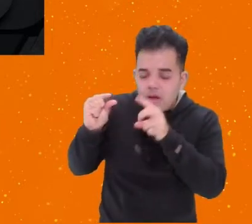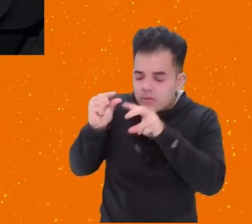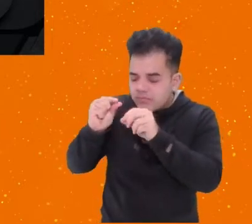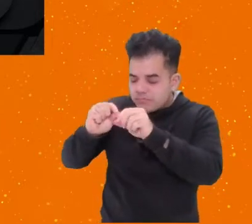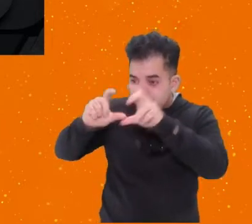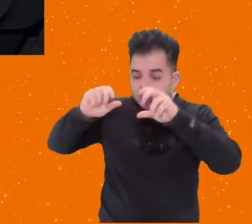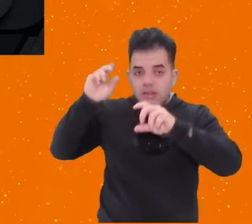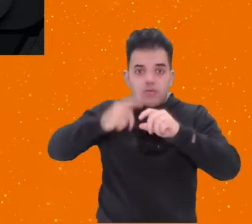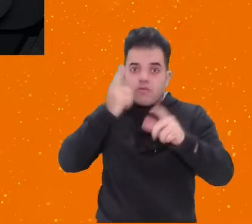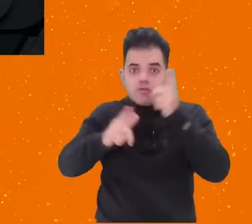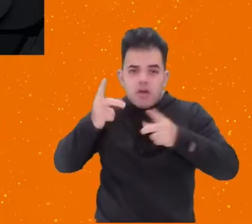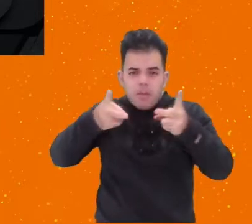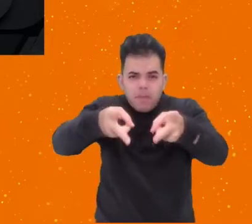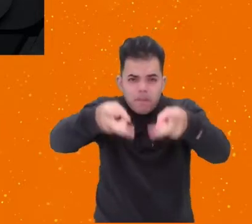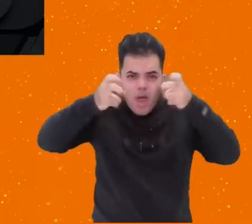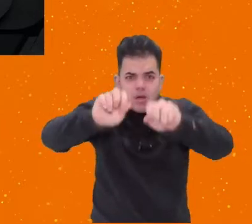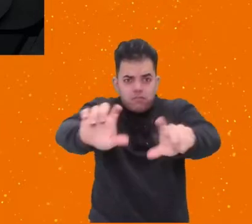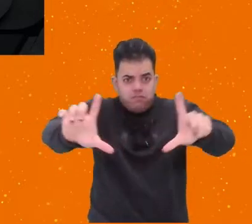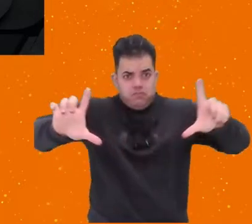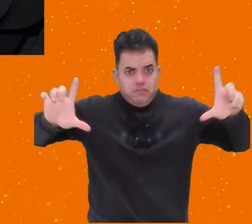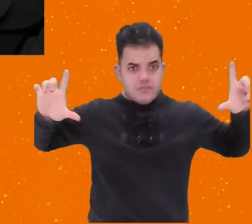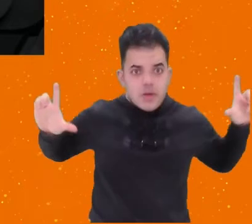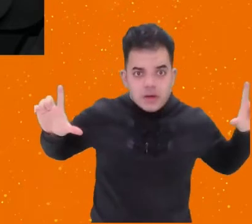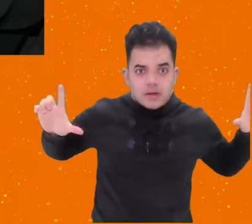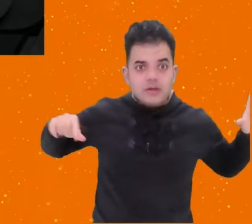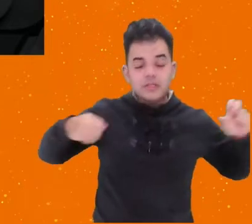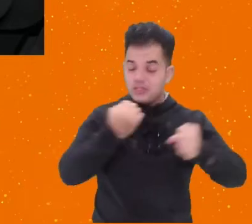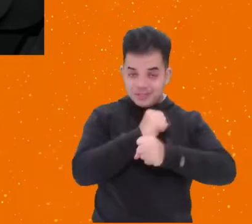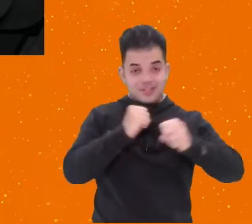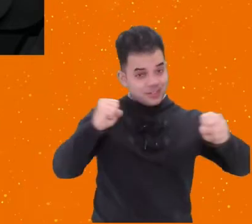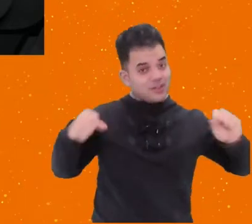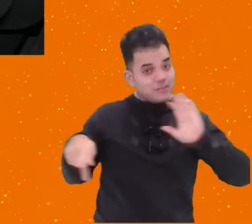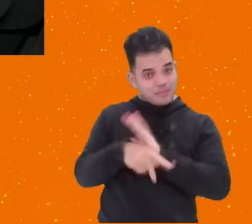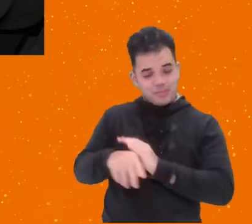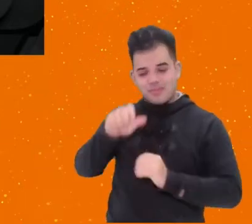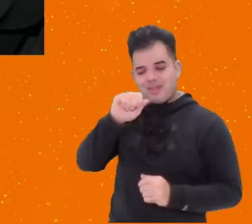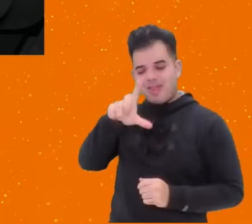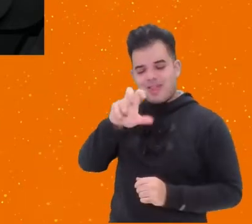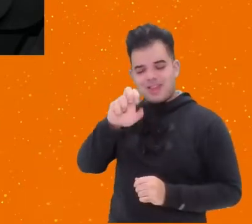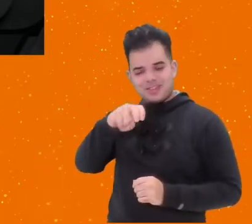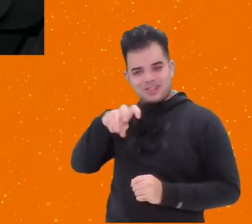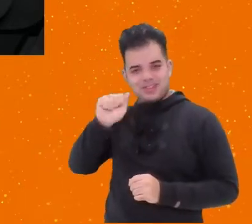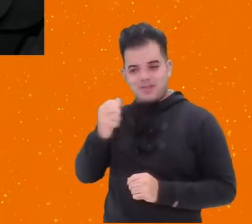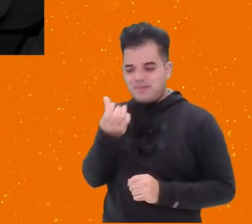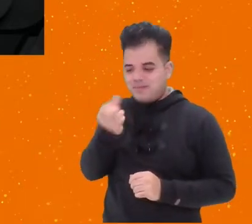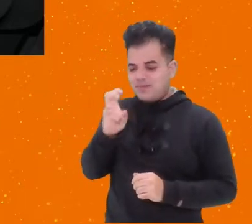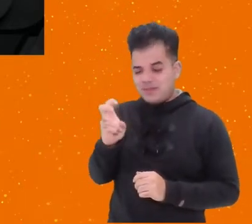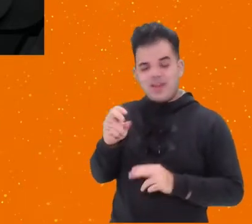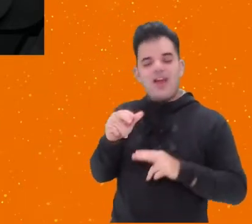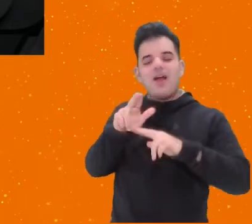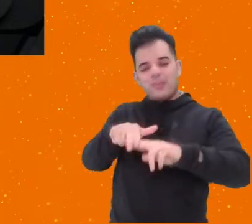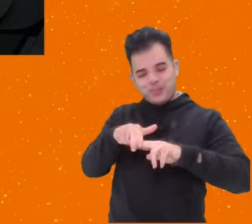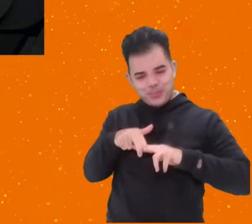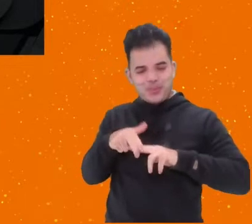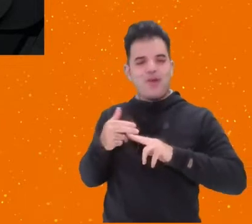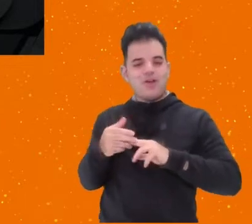maior até do que o sensor gigante aqui da Alexa 65. Por conta justamente nisso que a Arri foca,